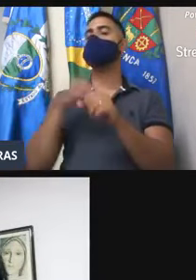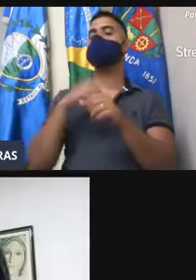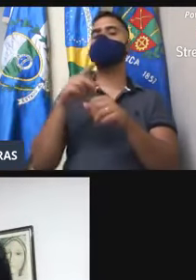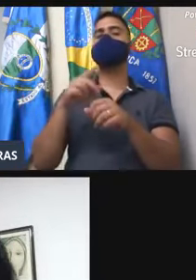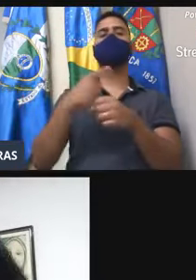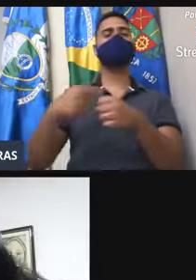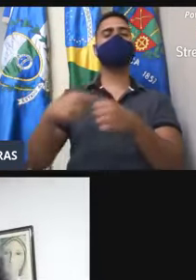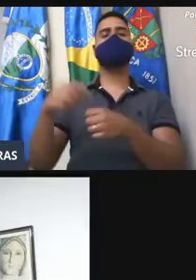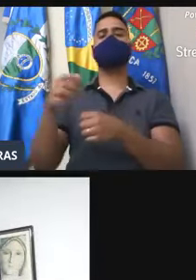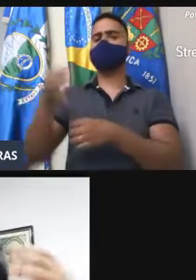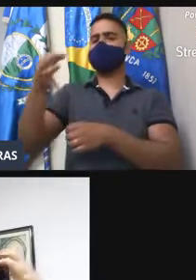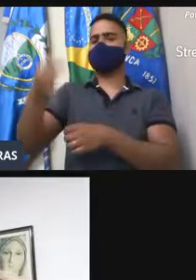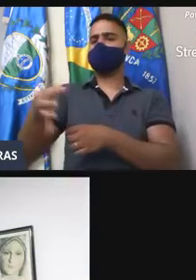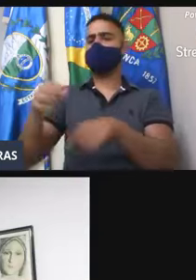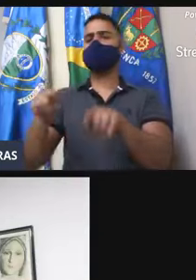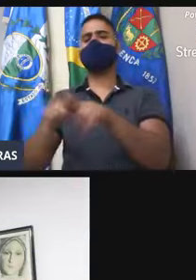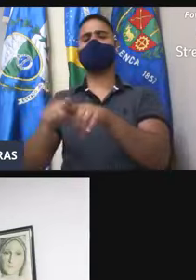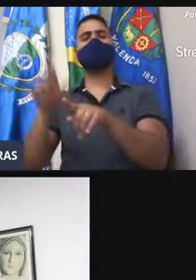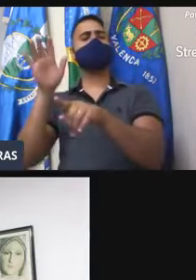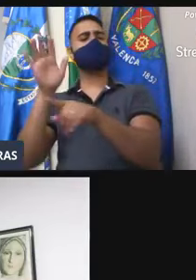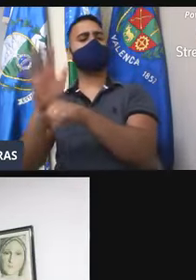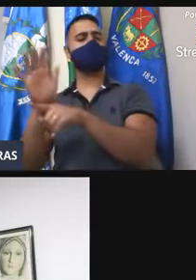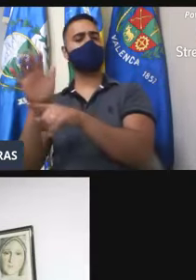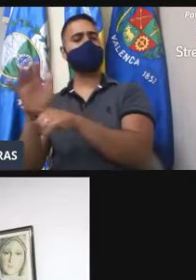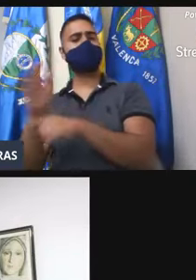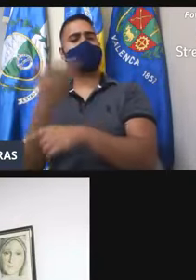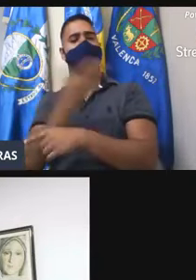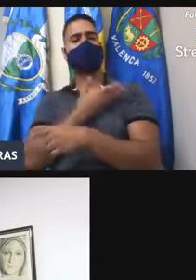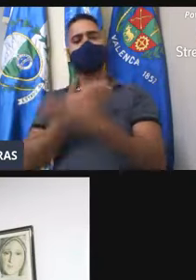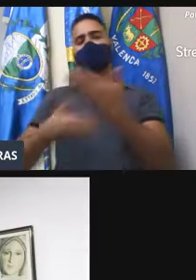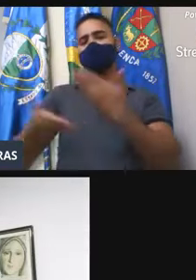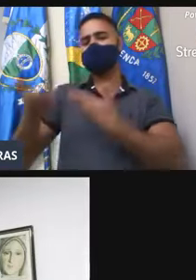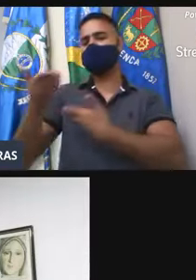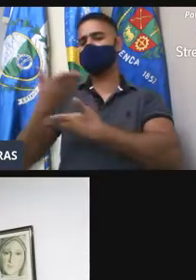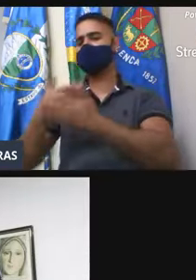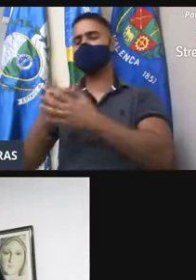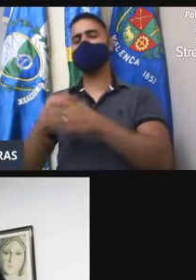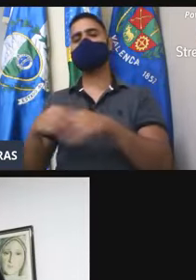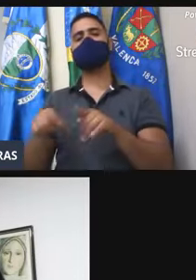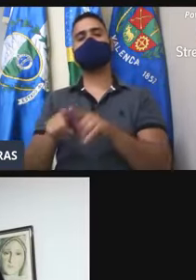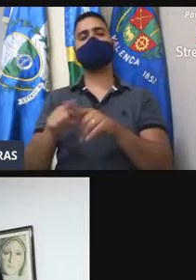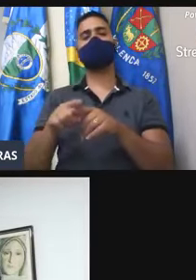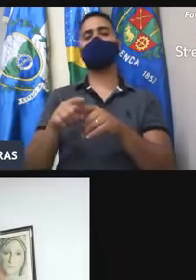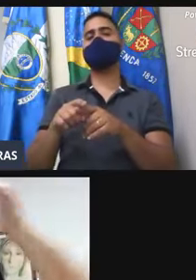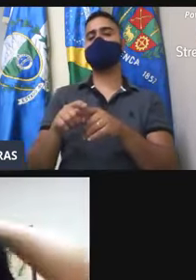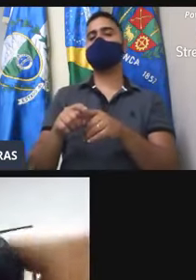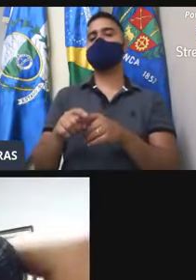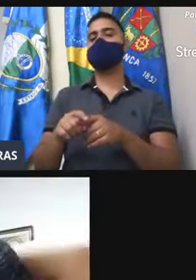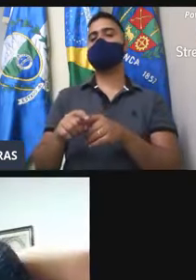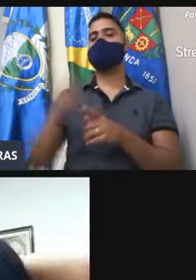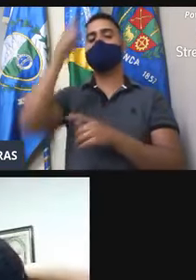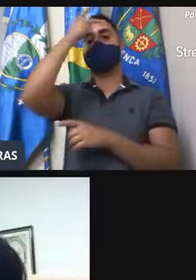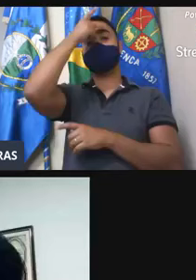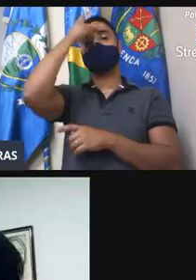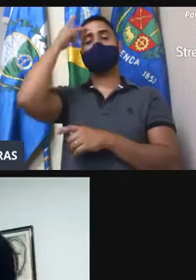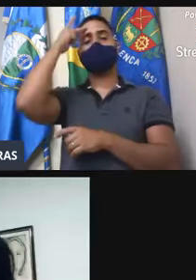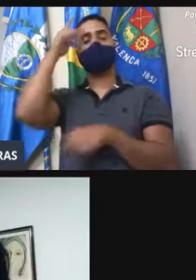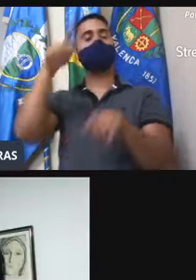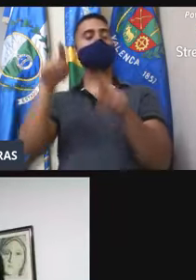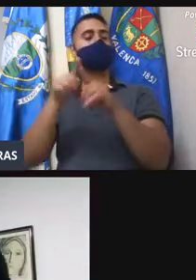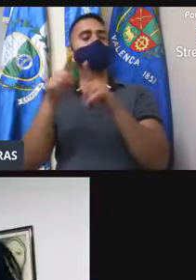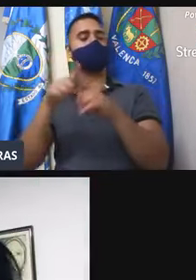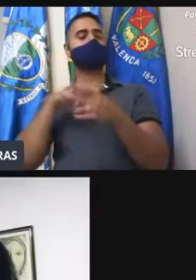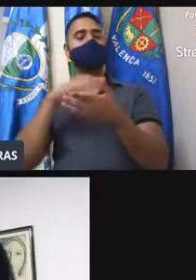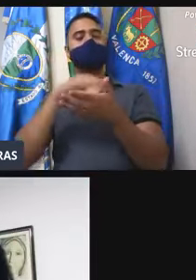mais justa, uma cidade mais colaborativa, mais solidária, e isso vai passar muito pela mão das pessoas que ocupam aí o cargo de assistente social,